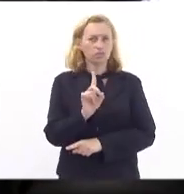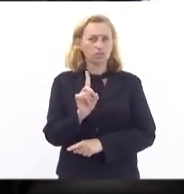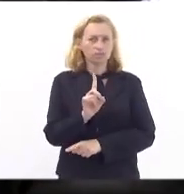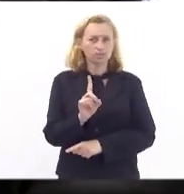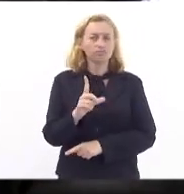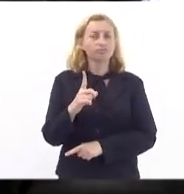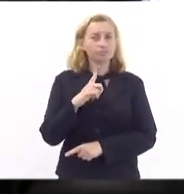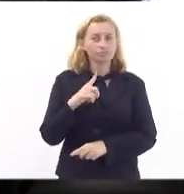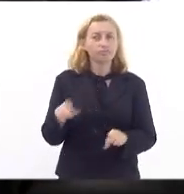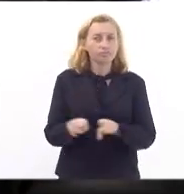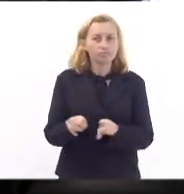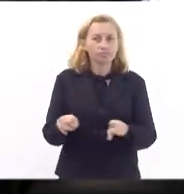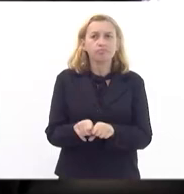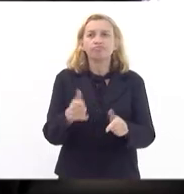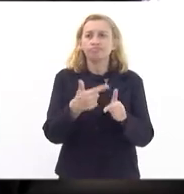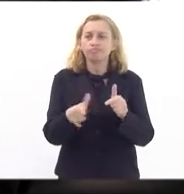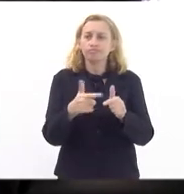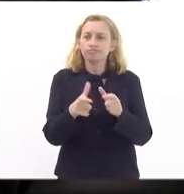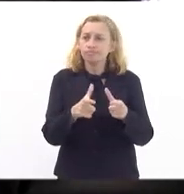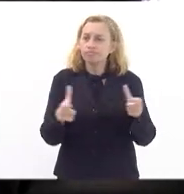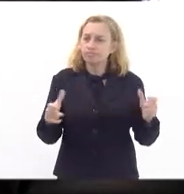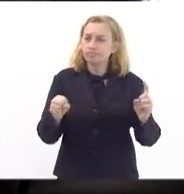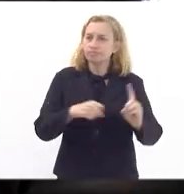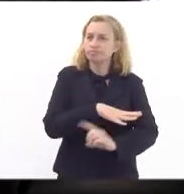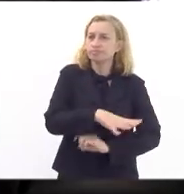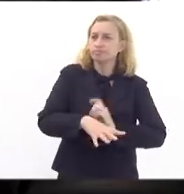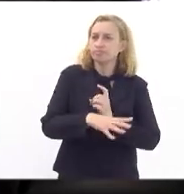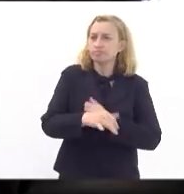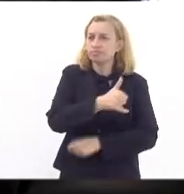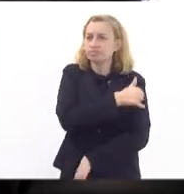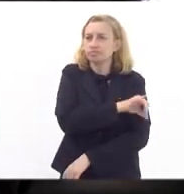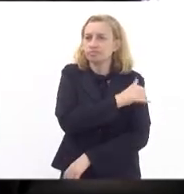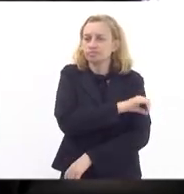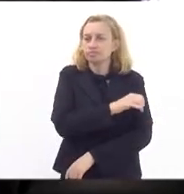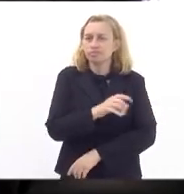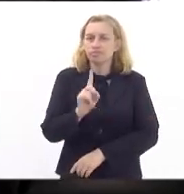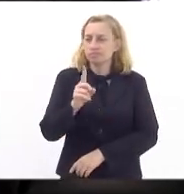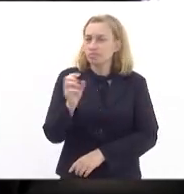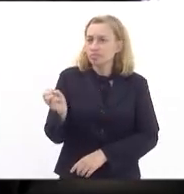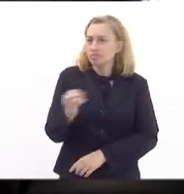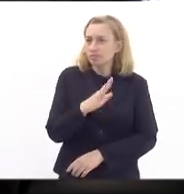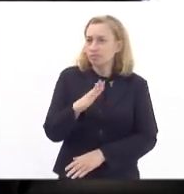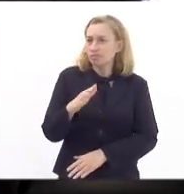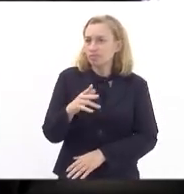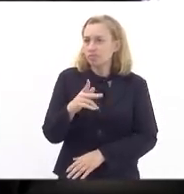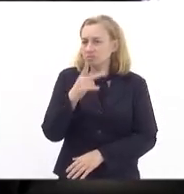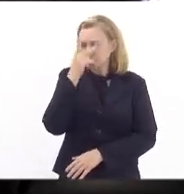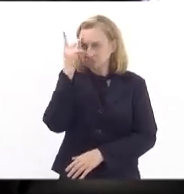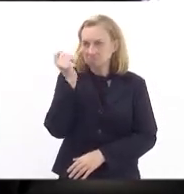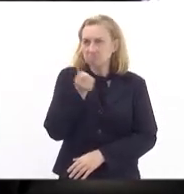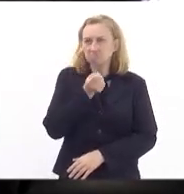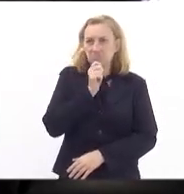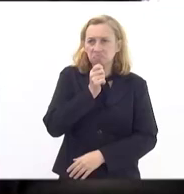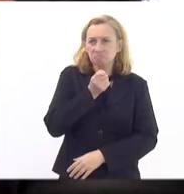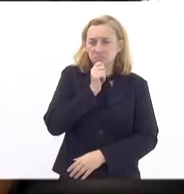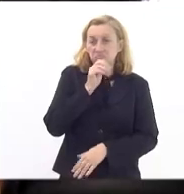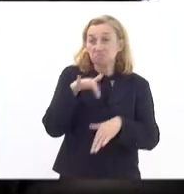existe também um grande problema social no Rio de Janeiro que não é novidade para ninguém então